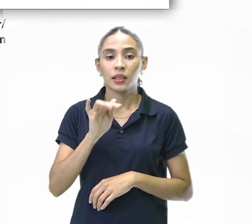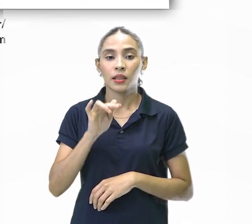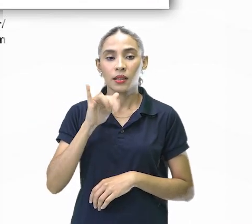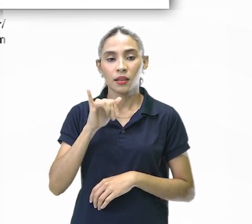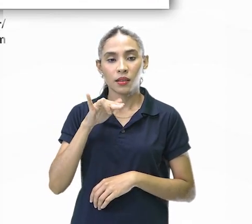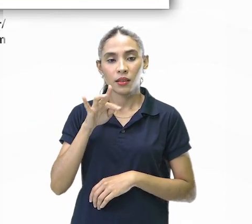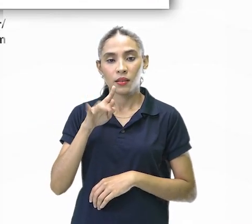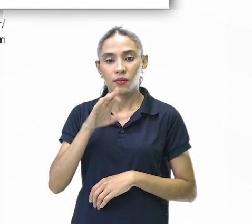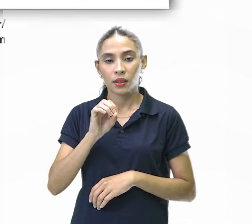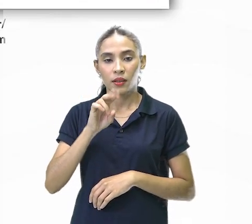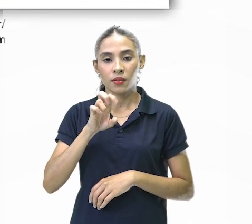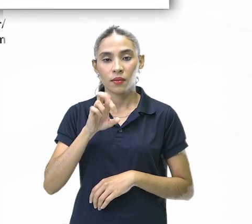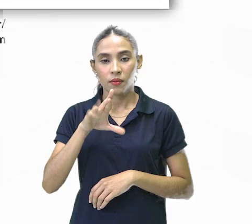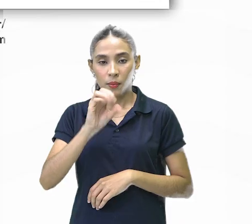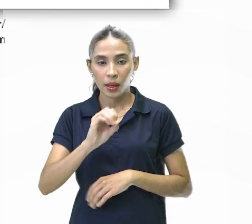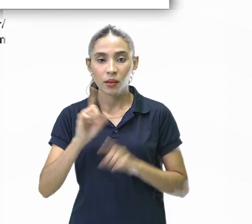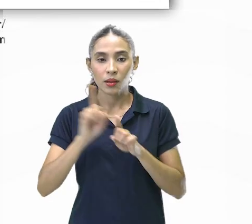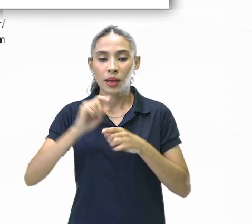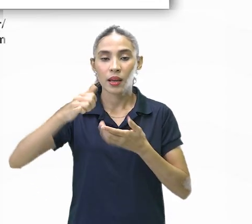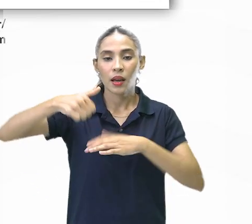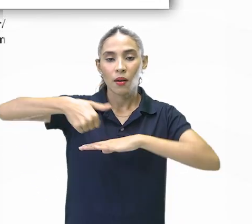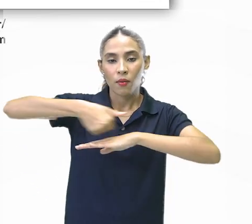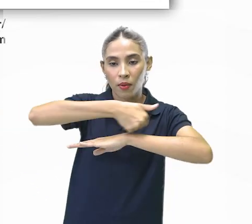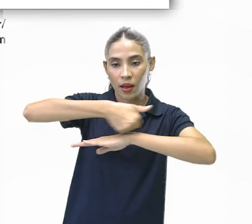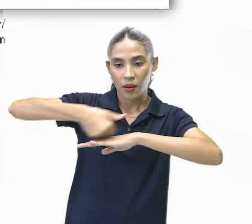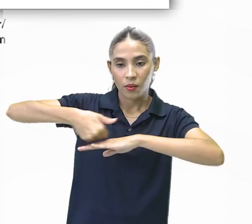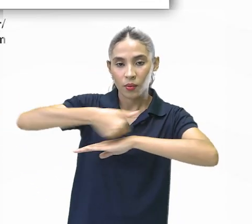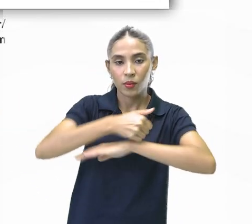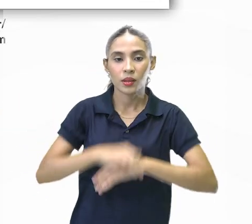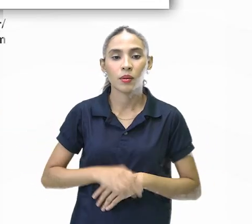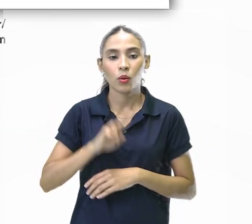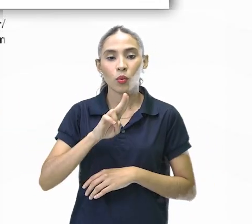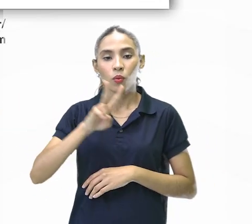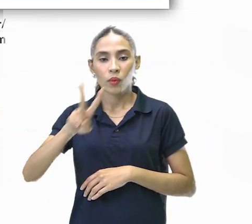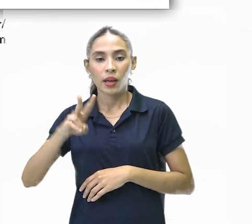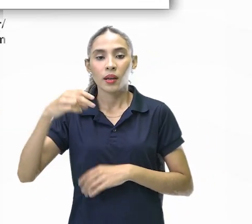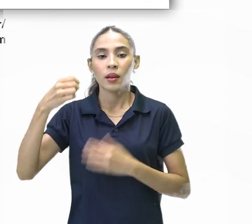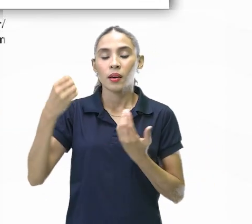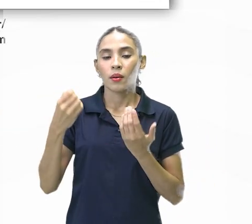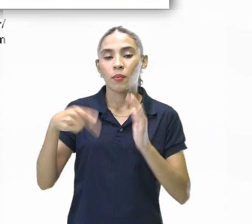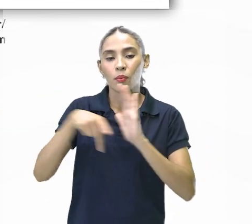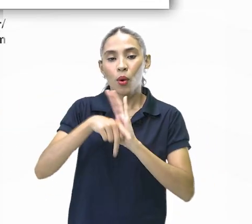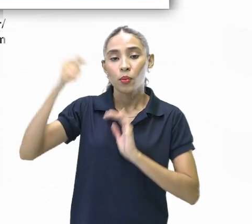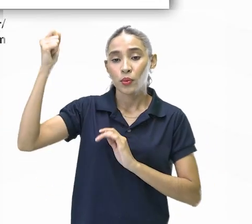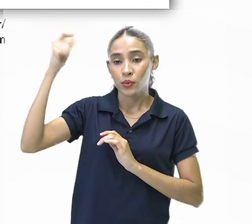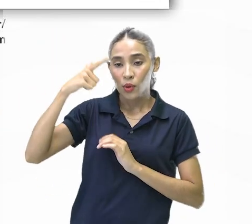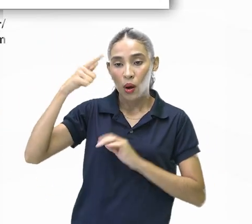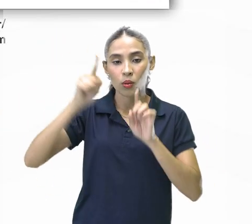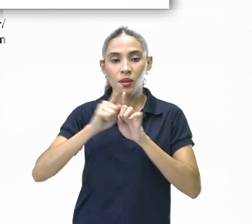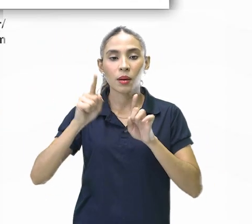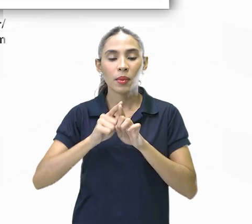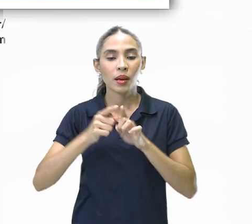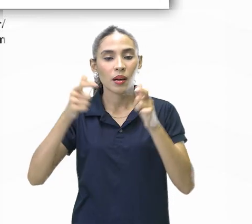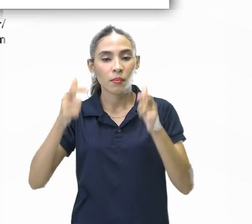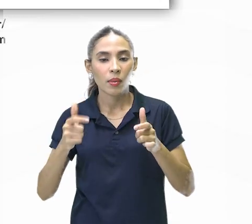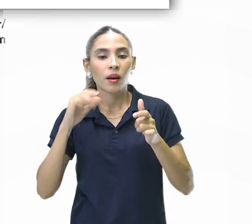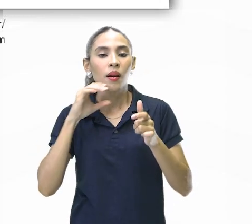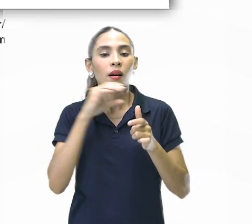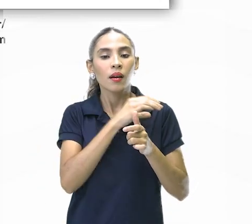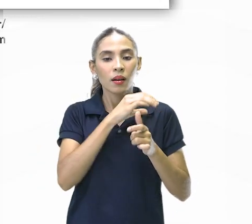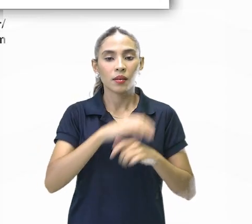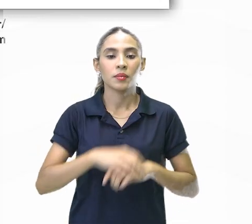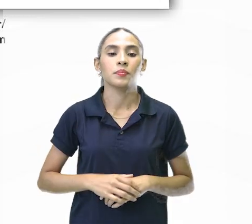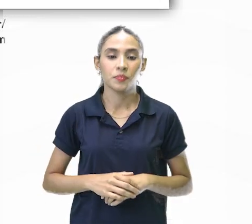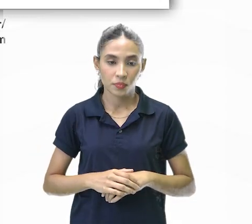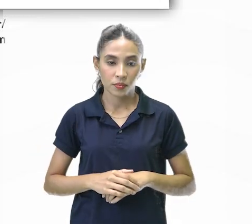produzido em um ferro de passar, ultravioleta, produzida pelo sol, micro-ondas presentes em um aparelho